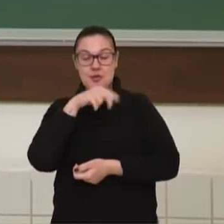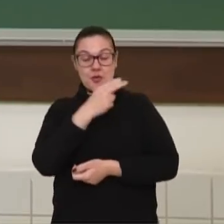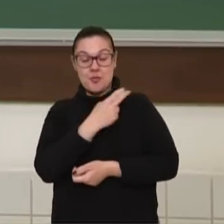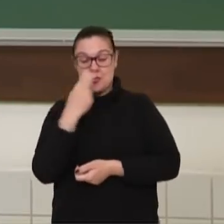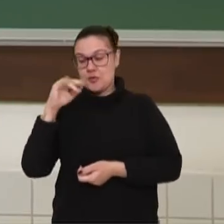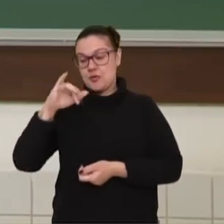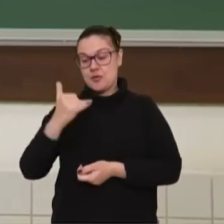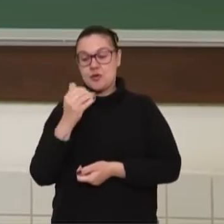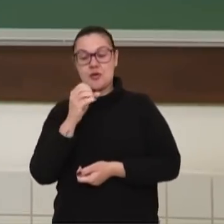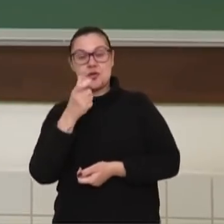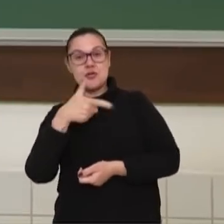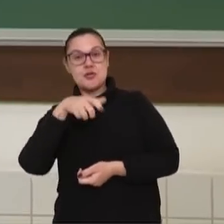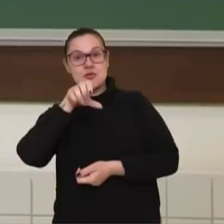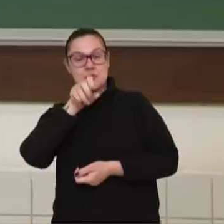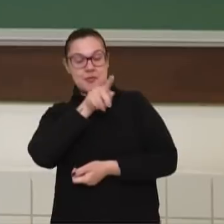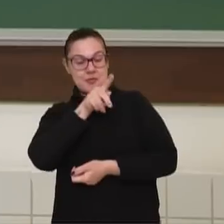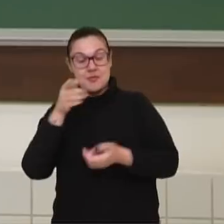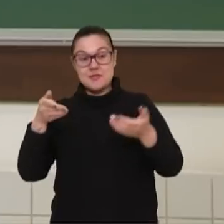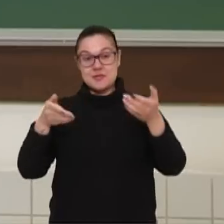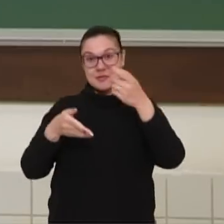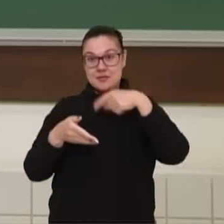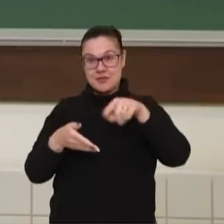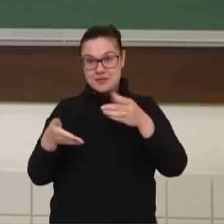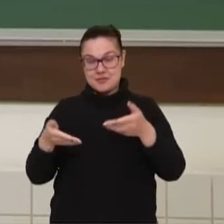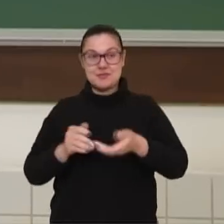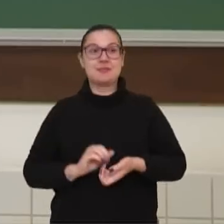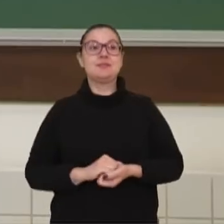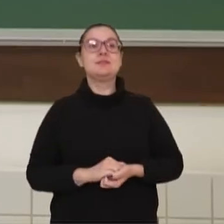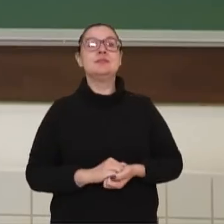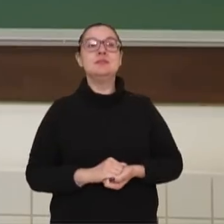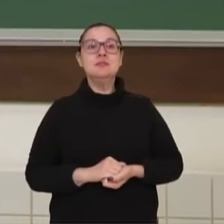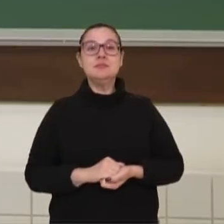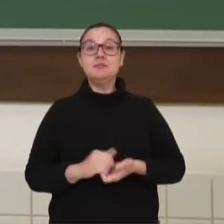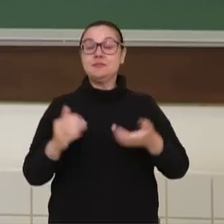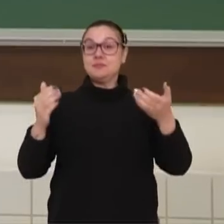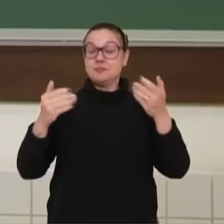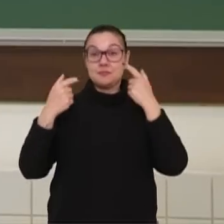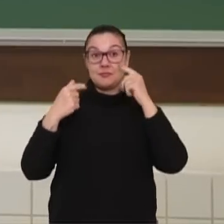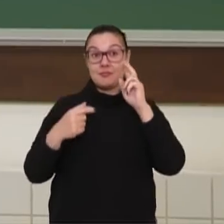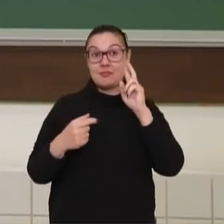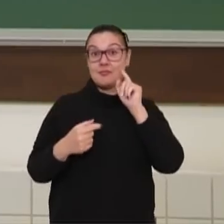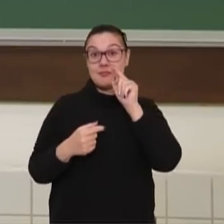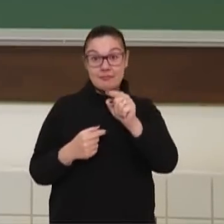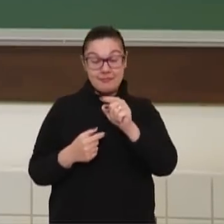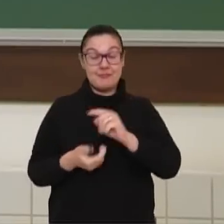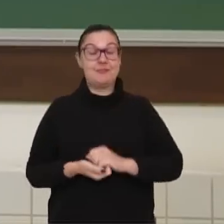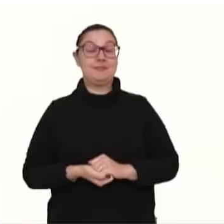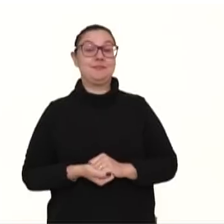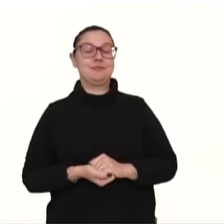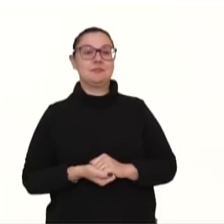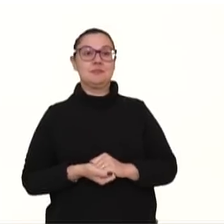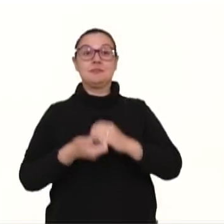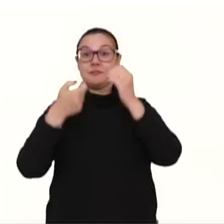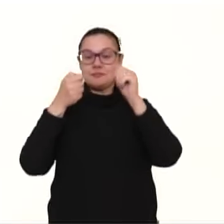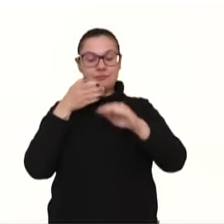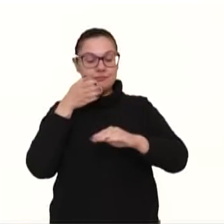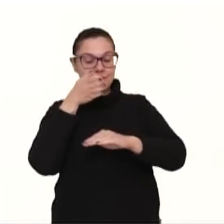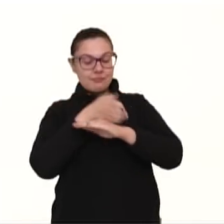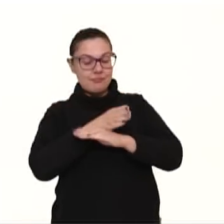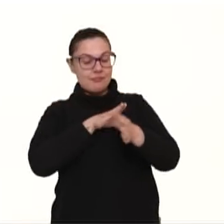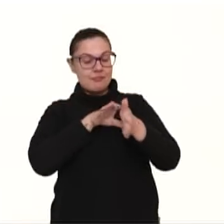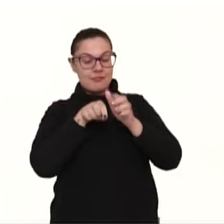chamo João e sou professor de vocês por hoje. Então vamos lá. Lembrar que você tem que acessar